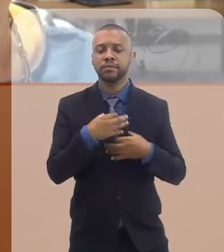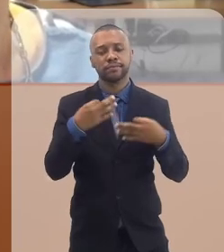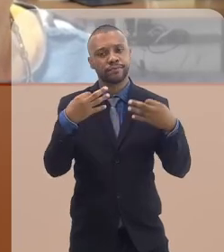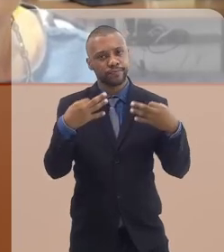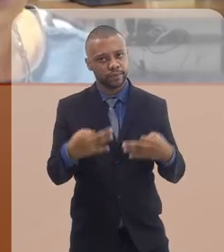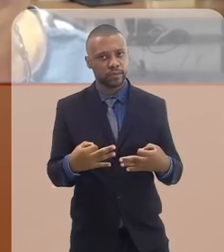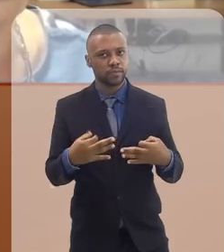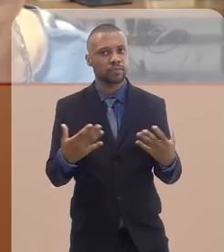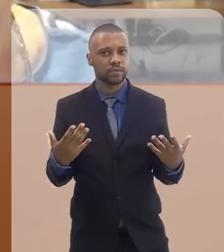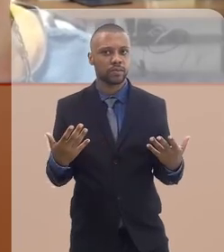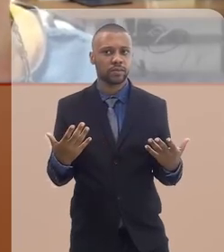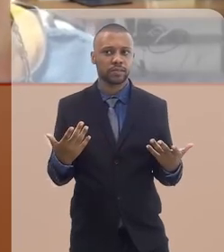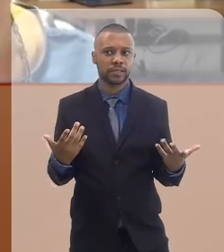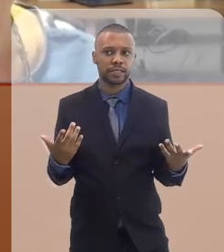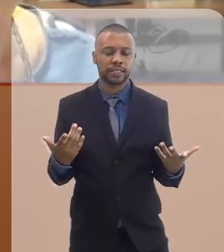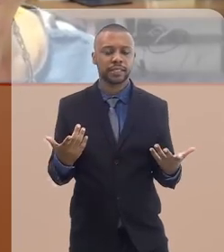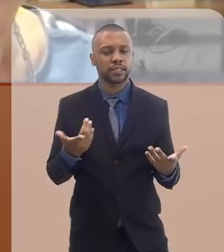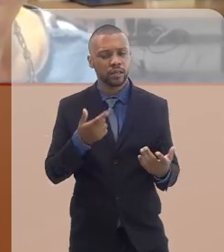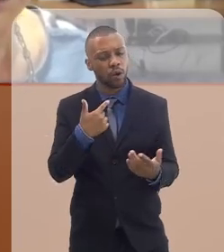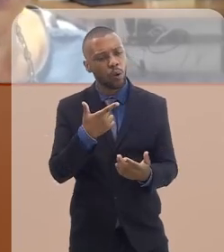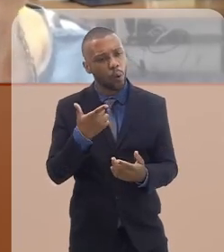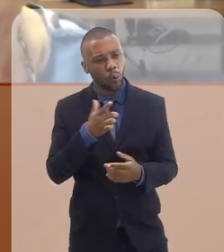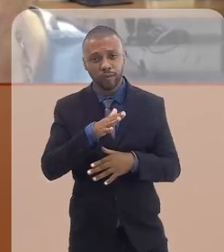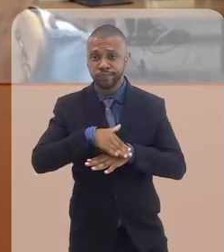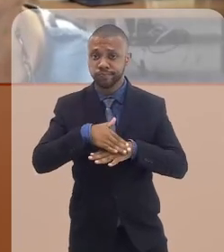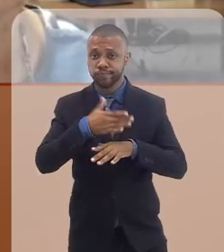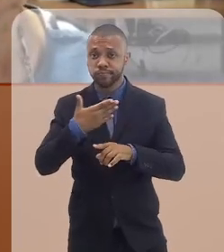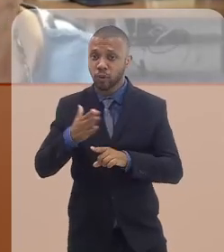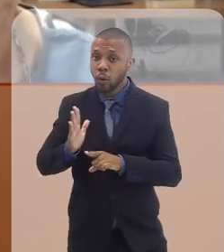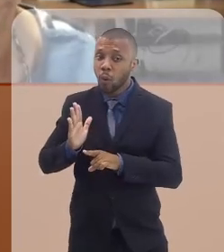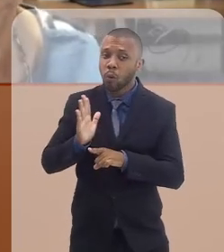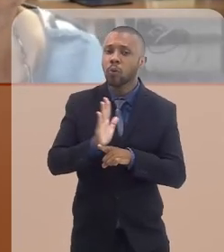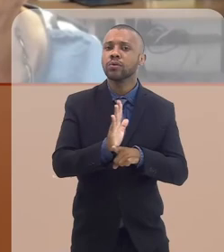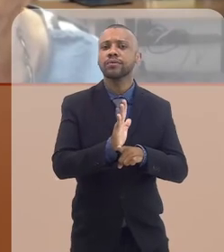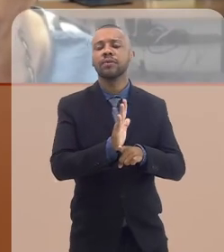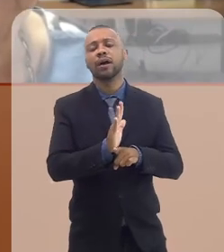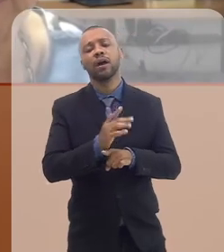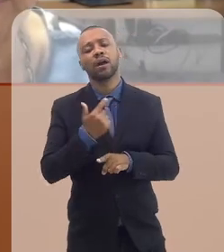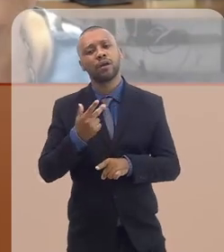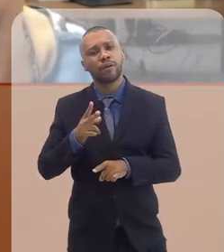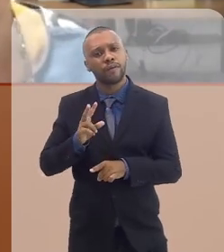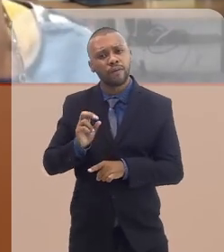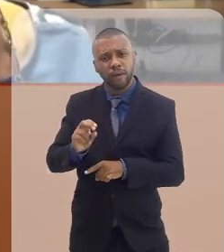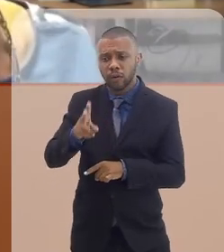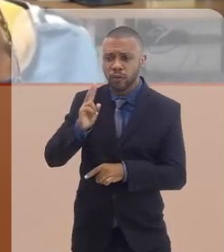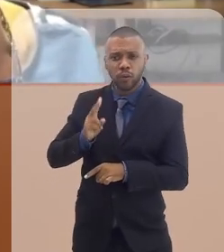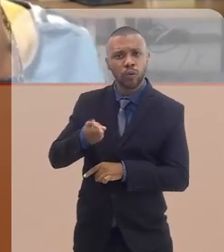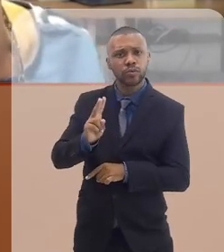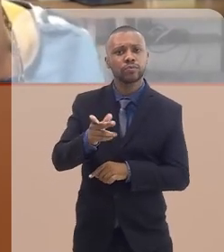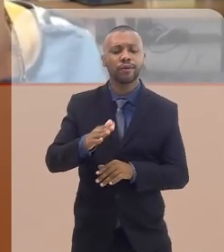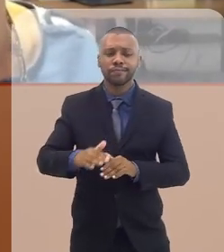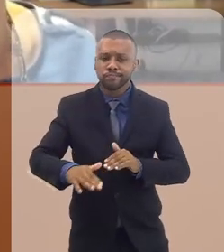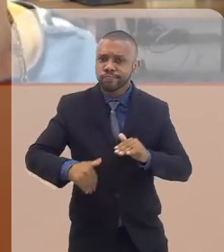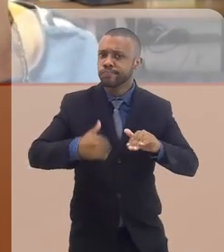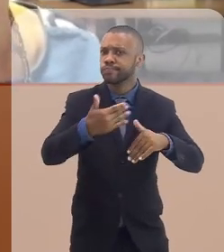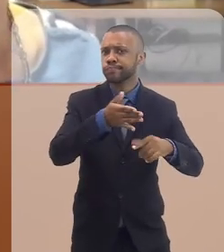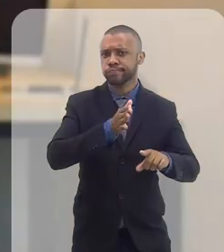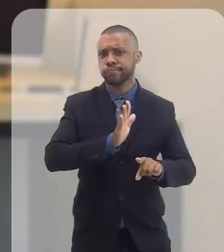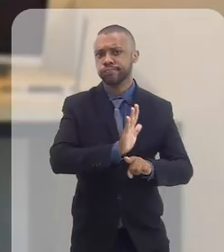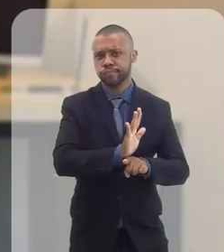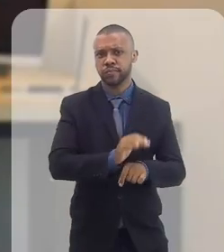me sinto realmente, eu estou contribuindo. Eu contribuí e vou continuar